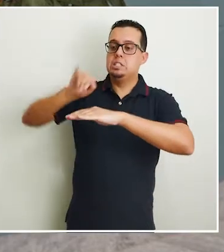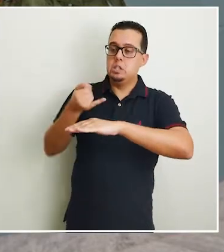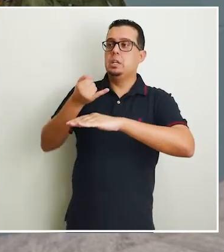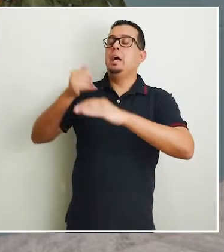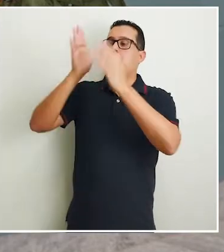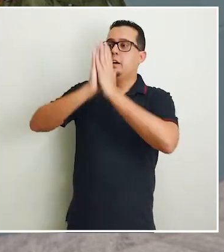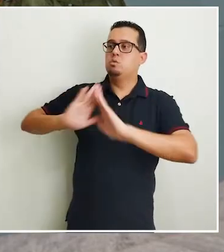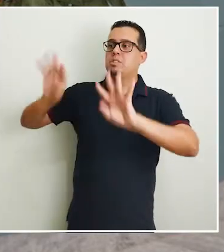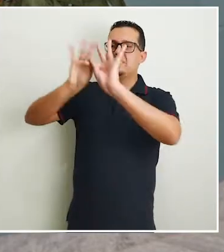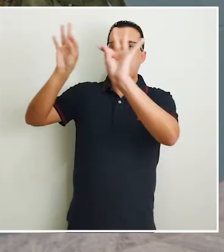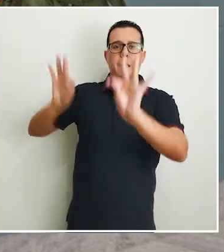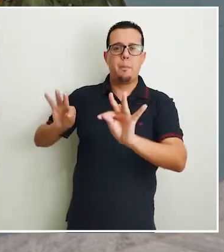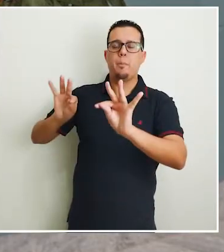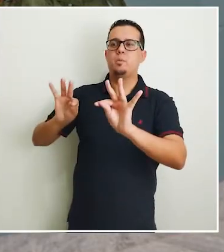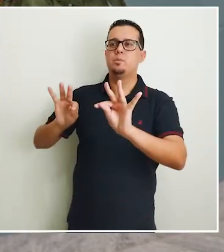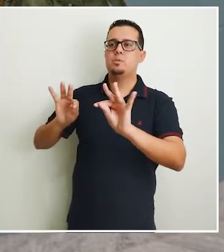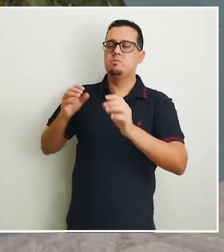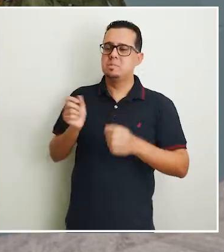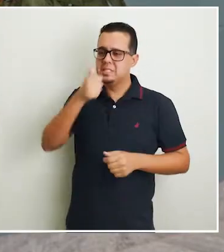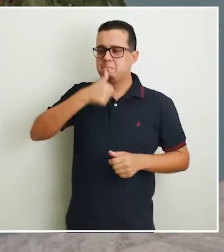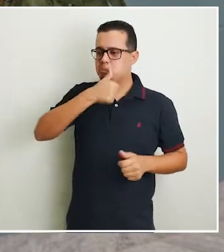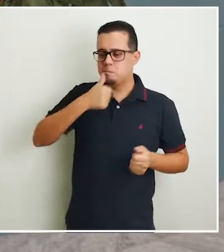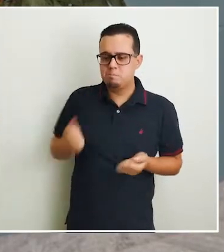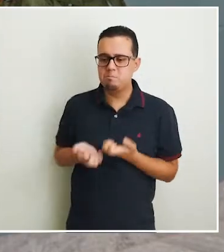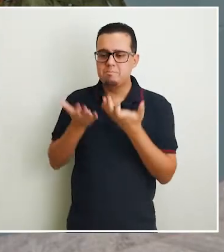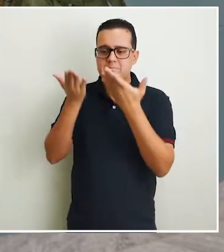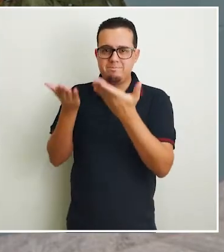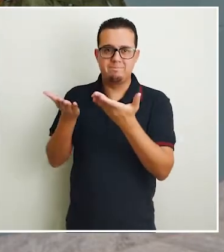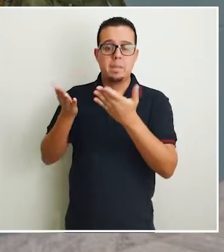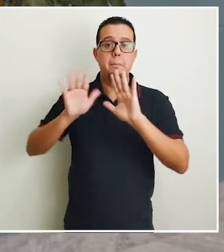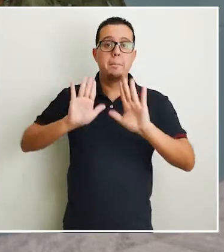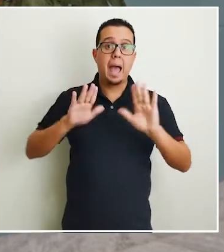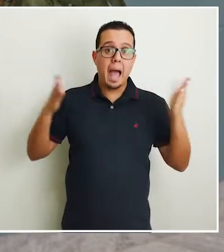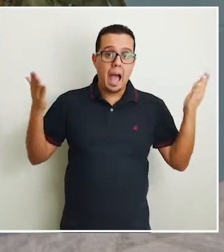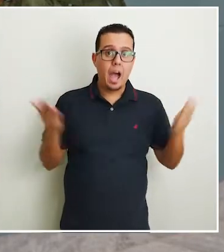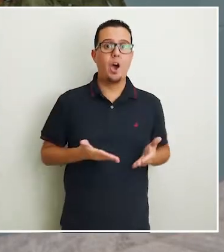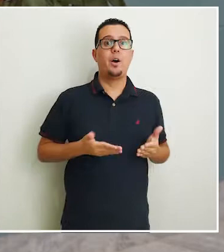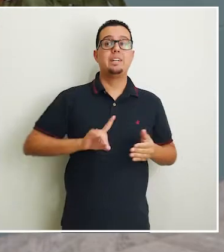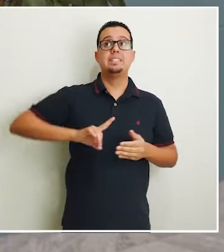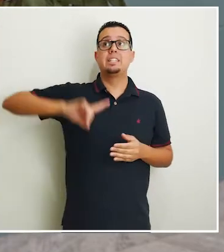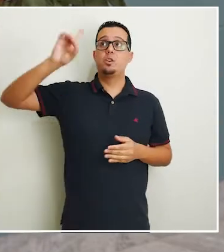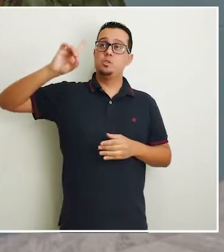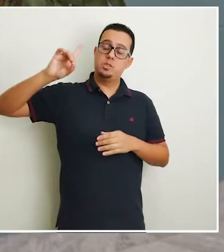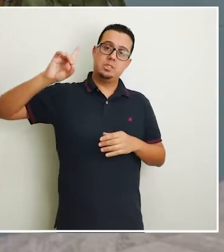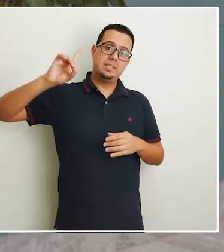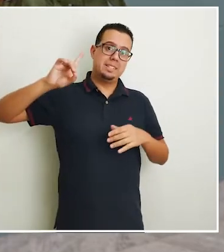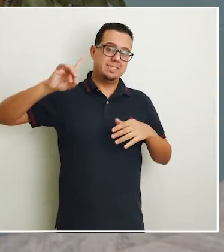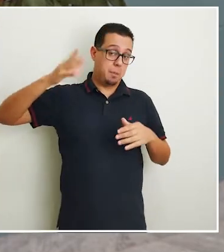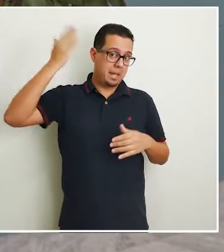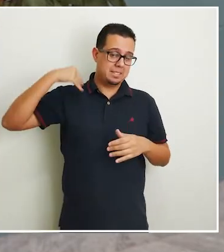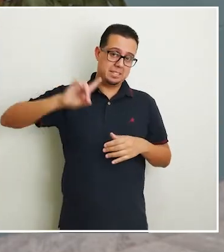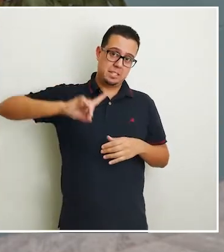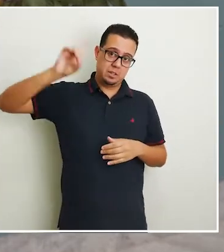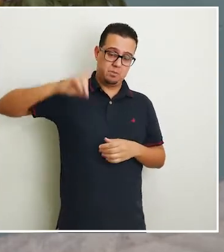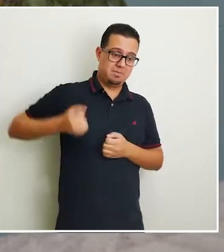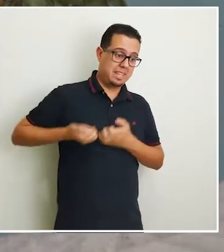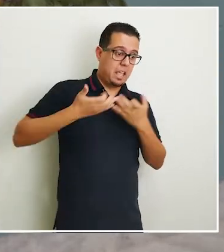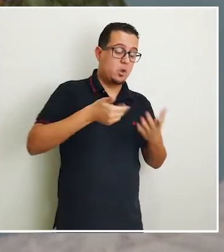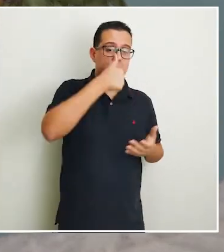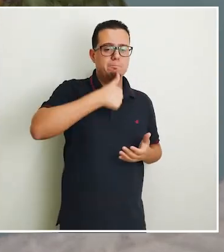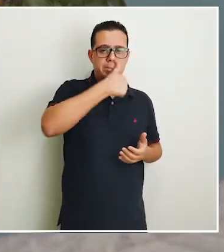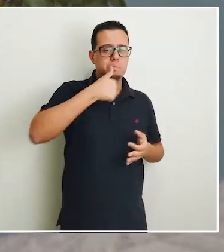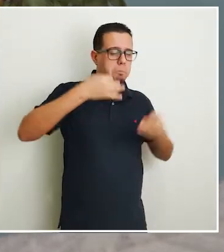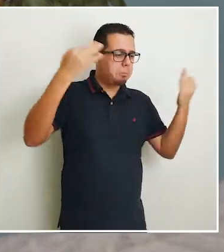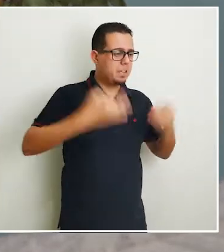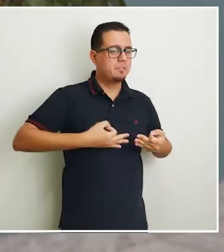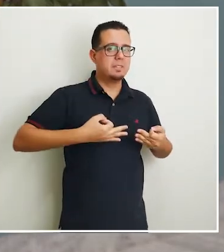adorar a Deus. Mas foi chegada a plenitude dos tempos, em que Deus mesmo proveu o sacrifício perfeito, de uma